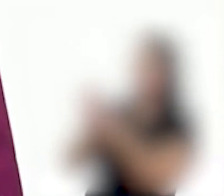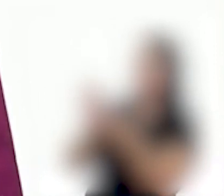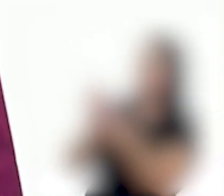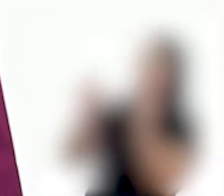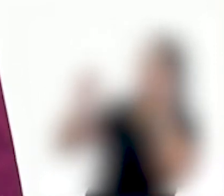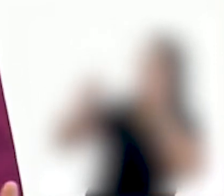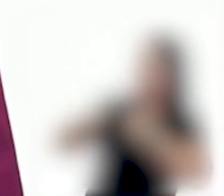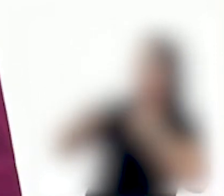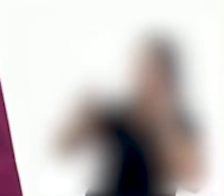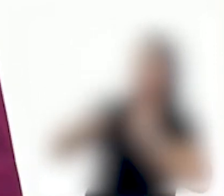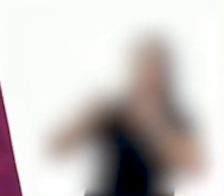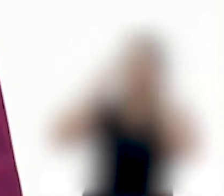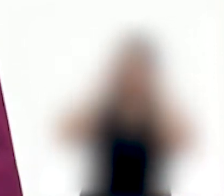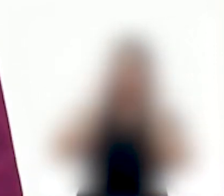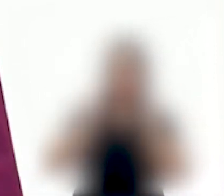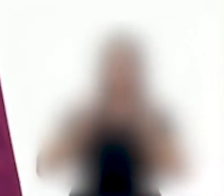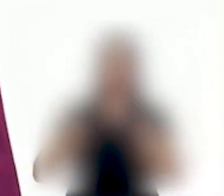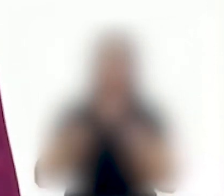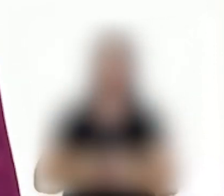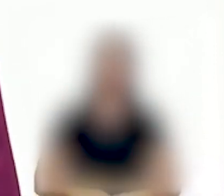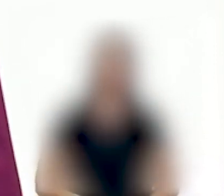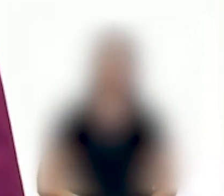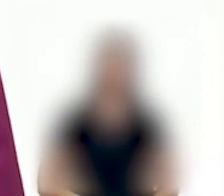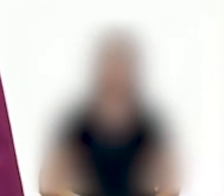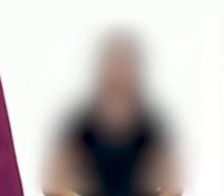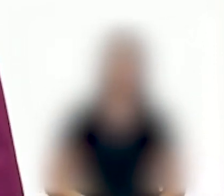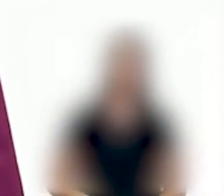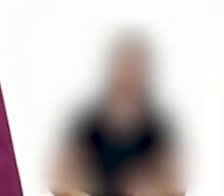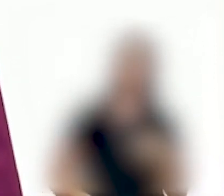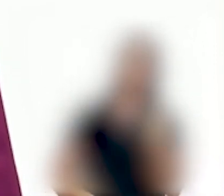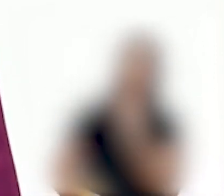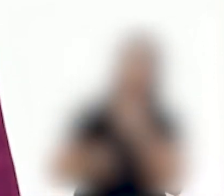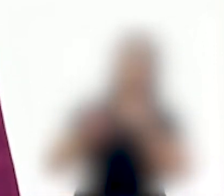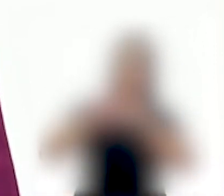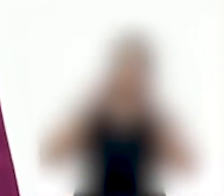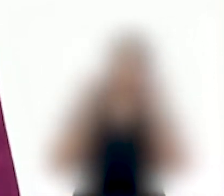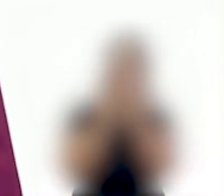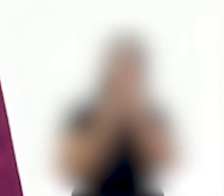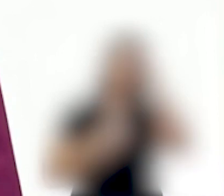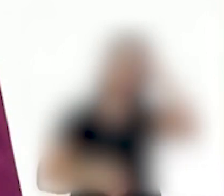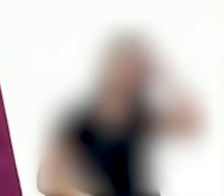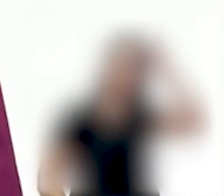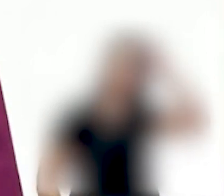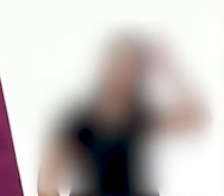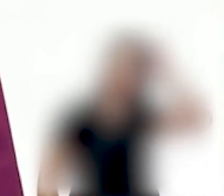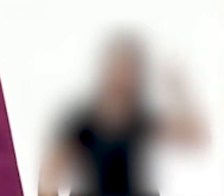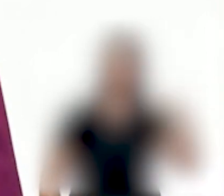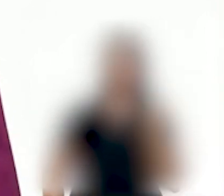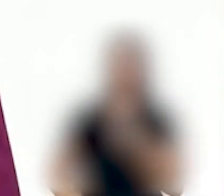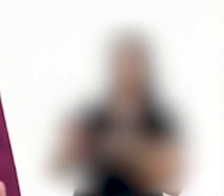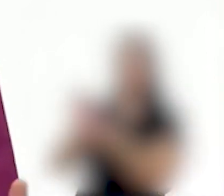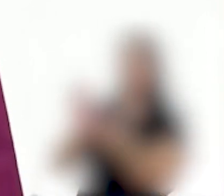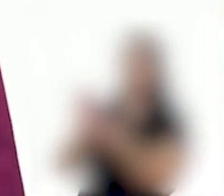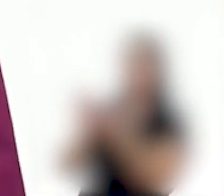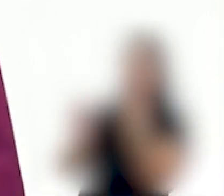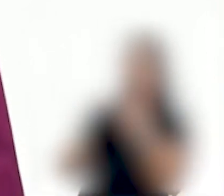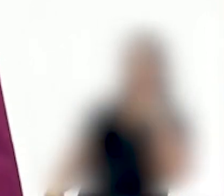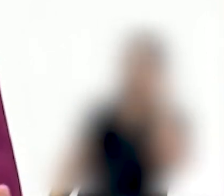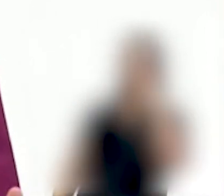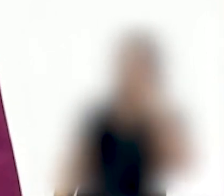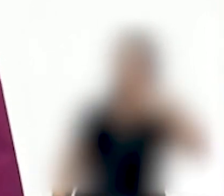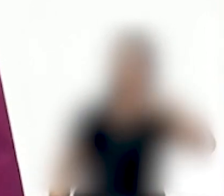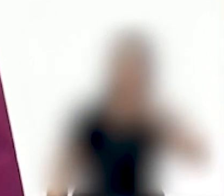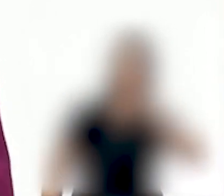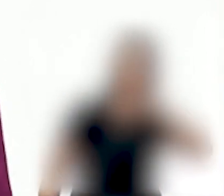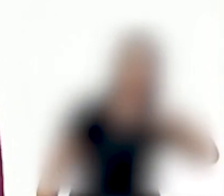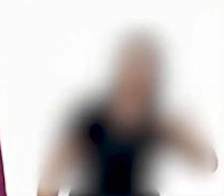construída por meio de diálogo constante com a nossa comunidade acadêmica. Estamos comprometidos com as 30 horas, com o Qualiufo,